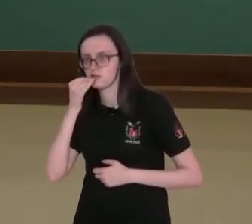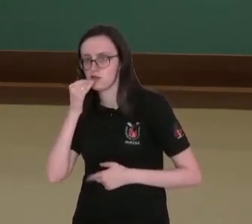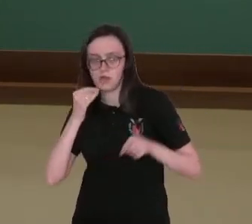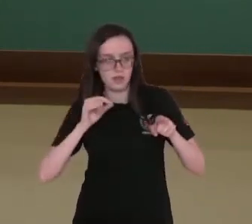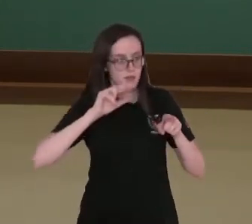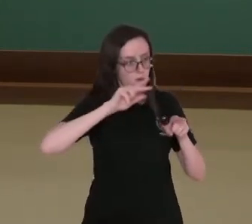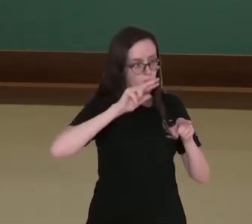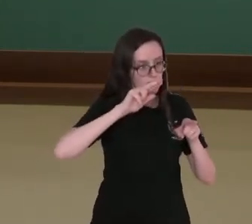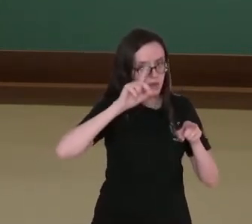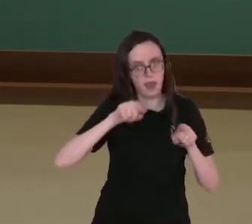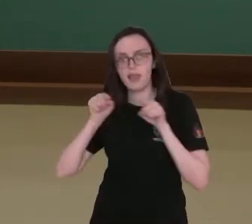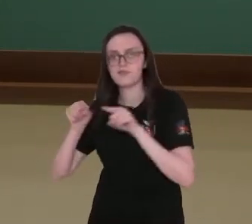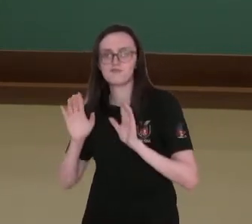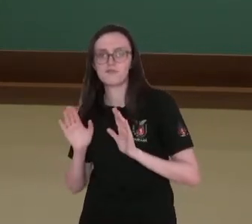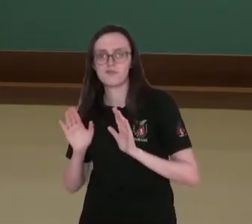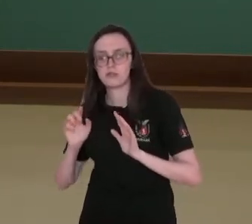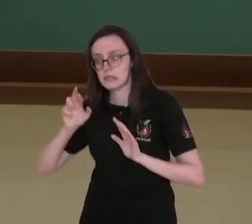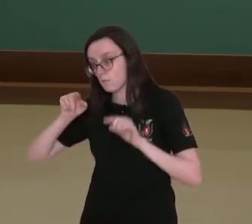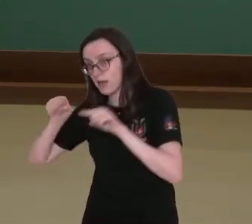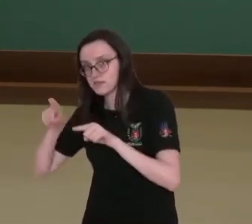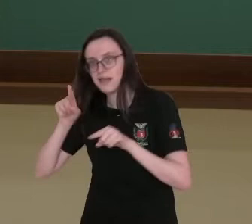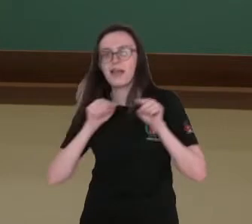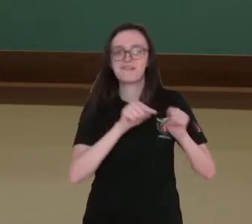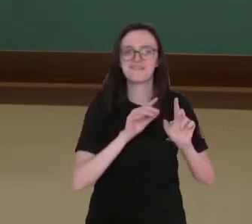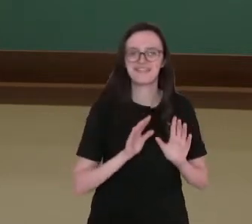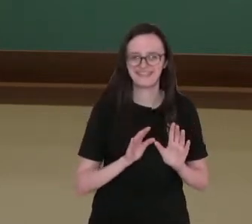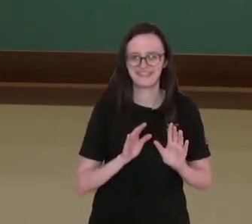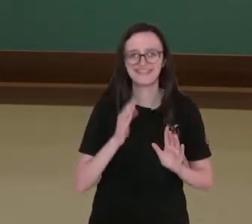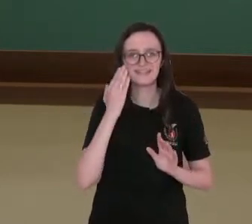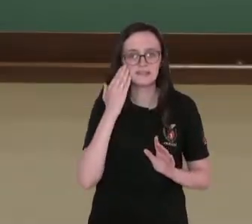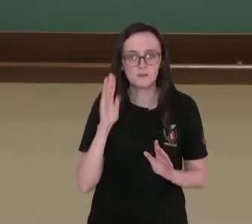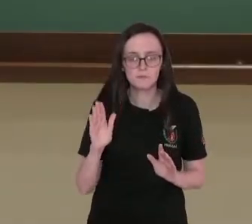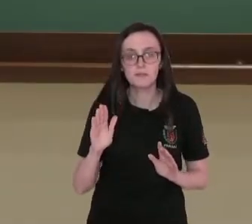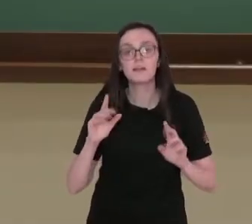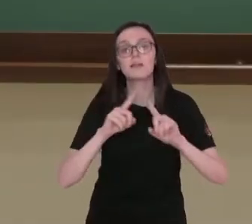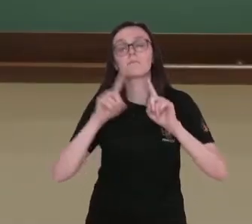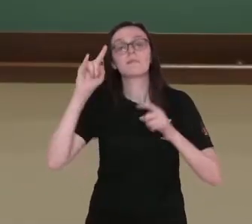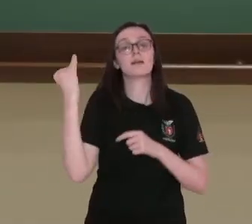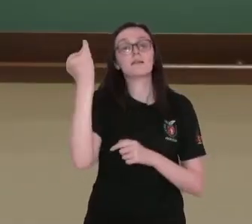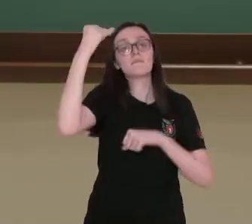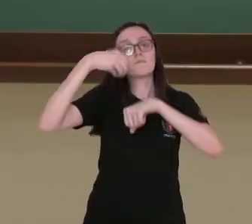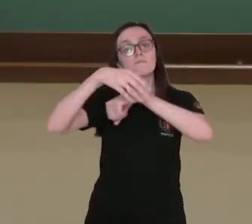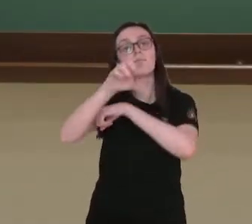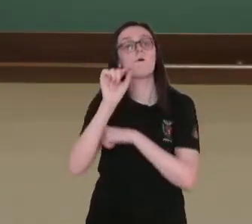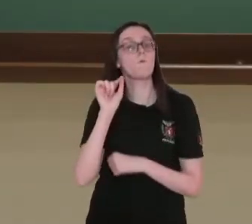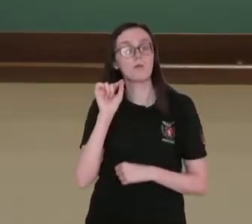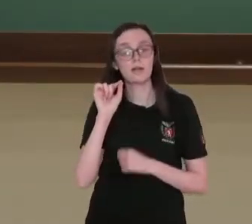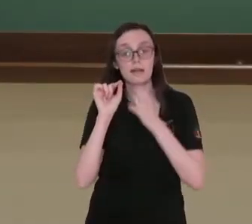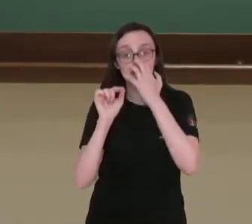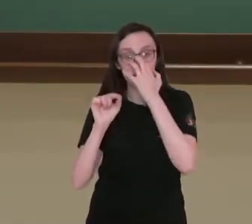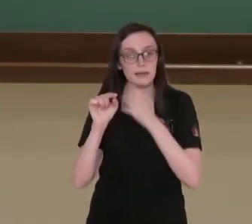matéria é energia, o que não é energia é matéria. E vale destacar que